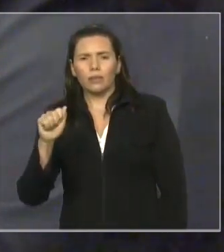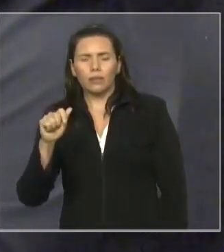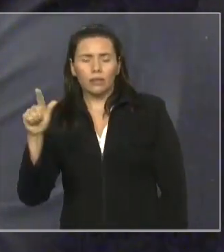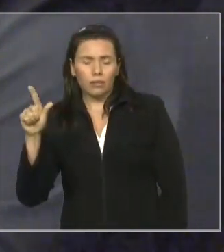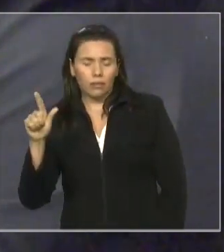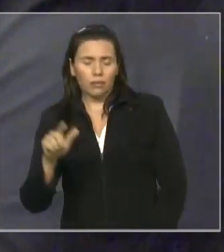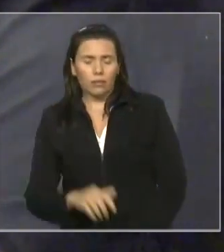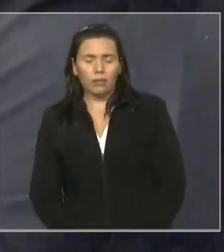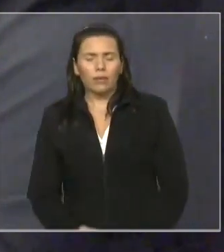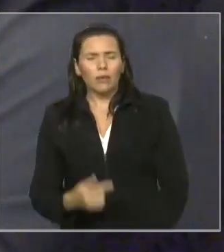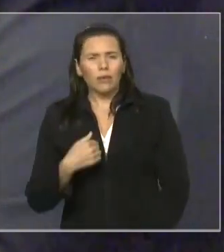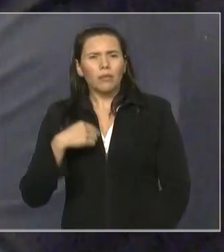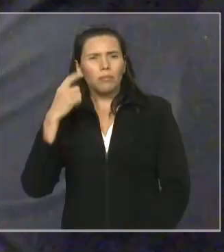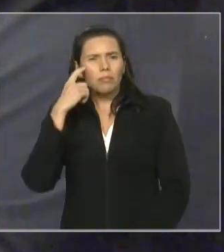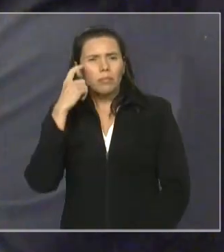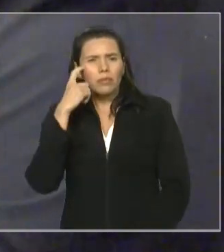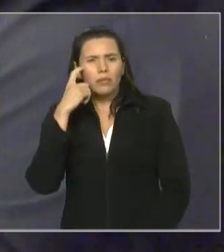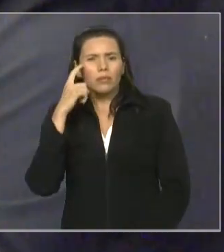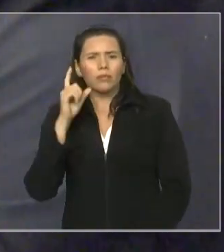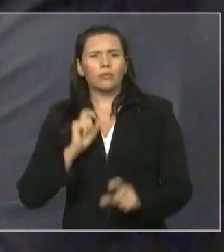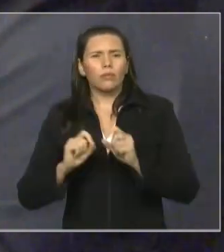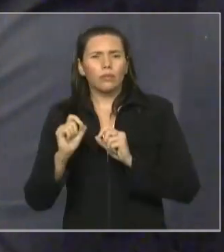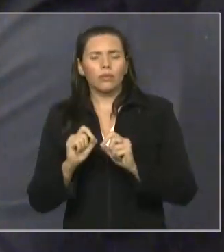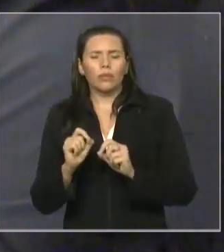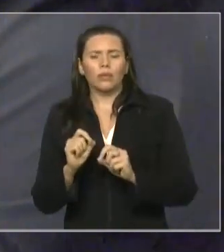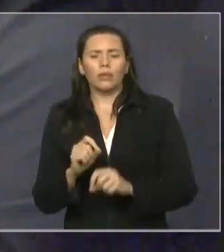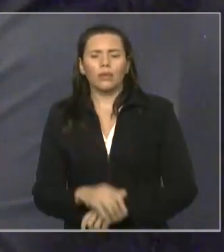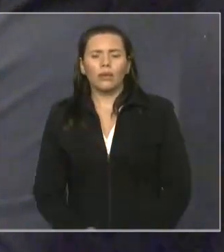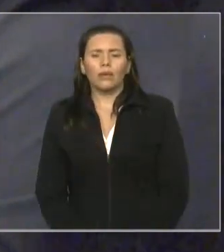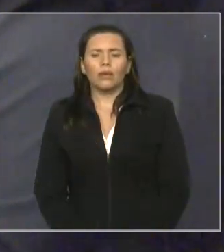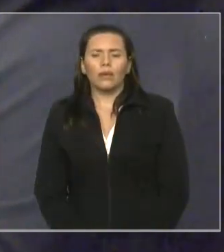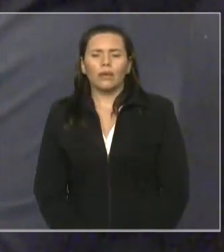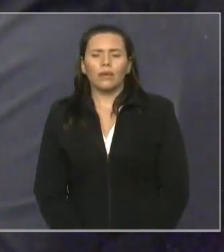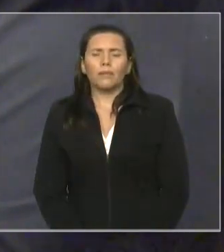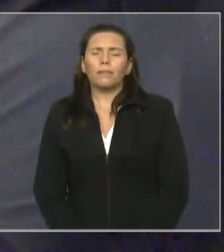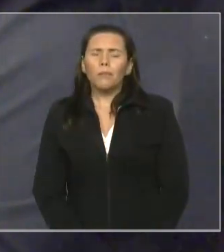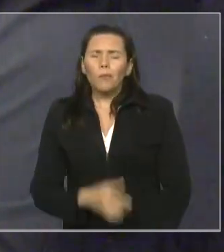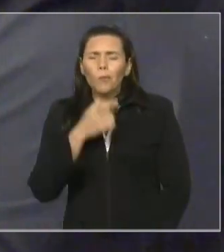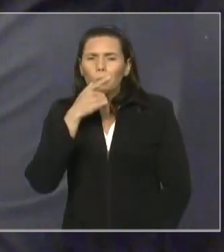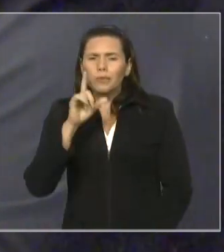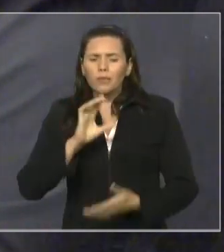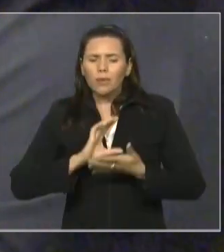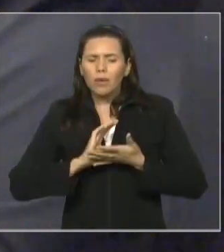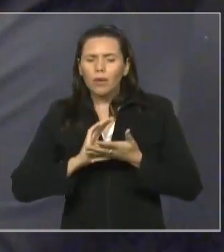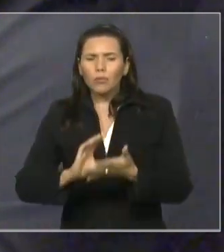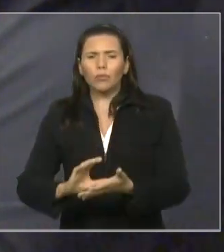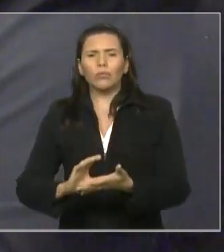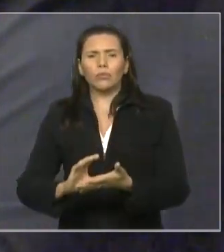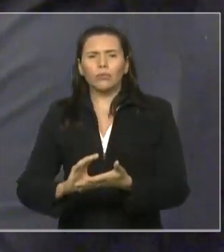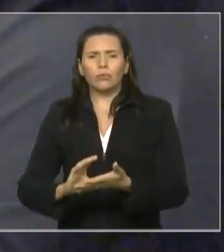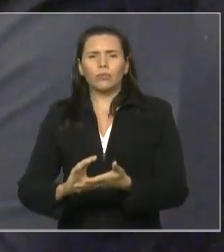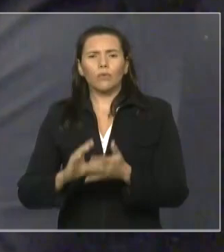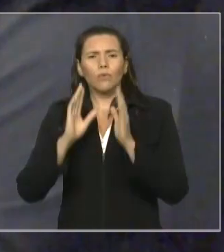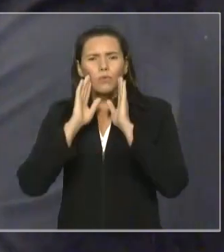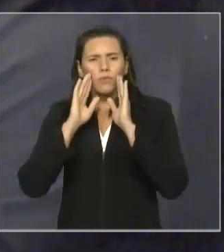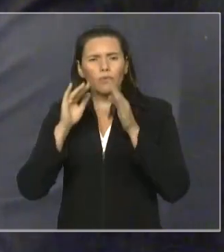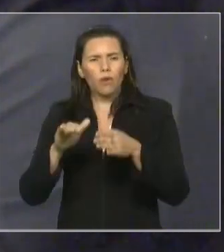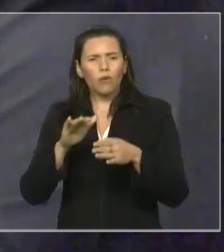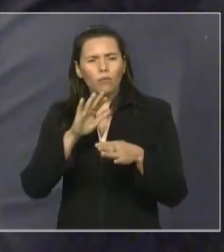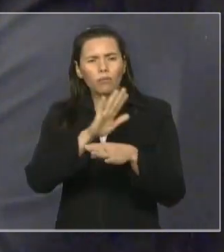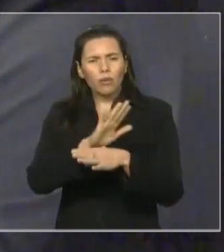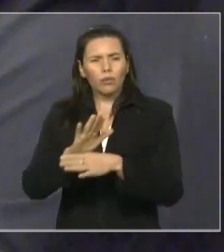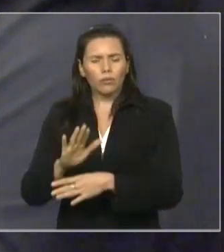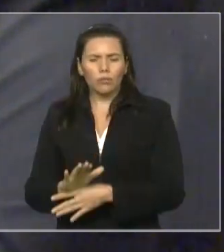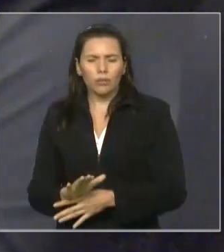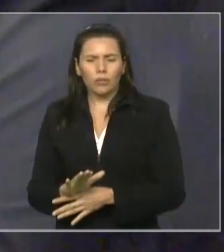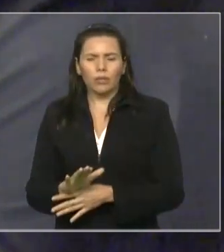juntamos, até para colocar nossos recursos como emenda parlamentar, para trazer esses investimentos às clínicas, principalmente na